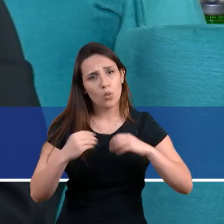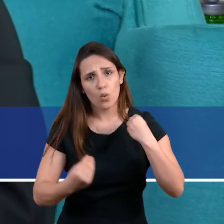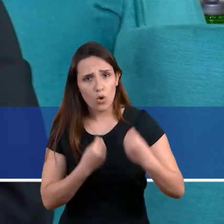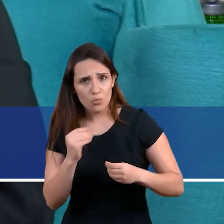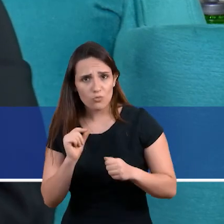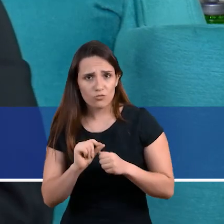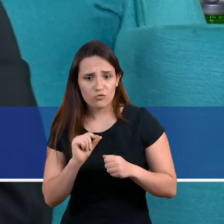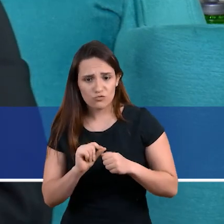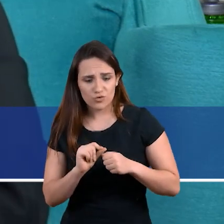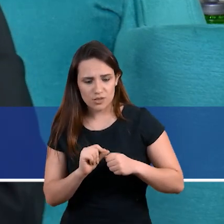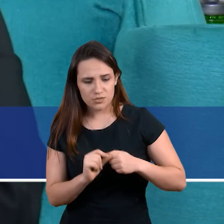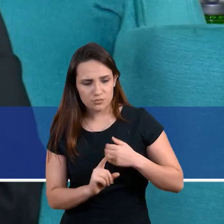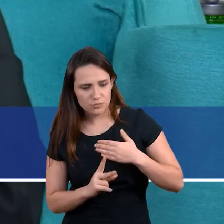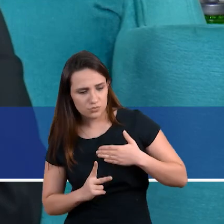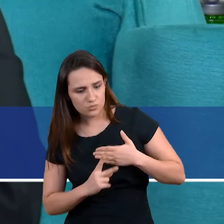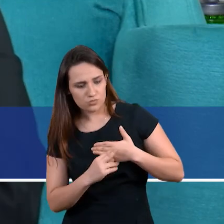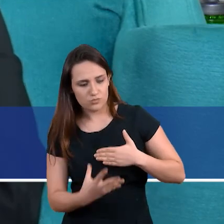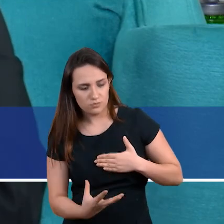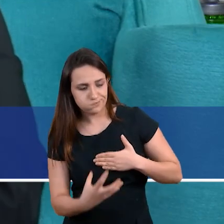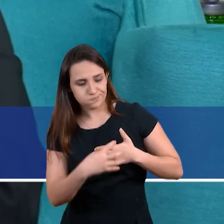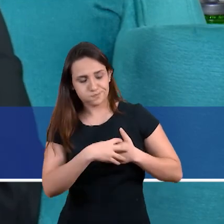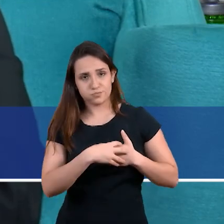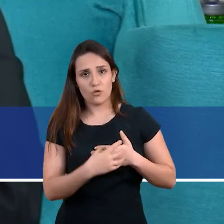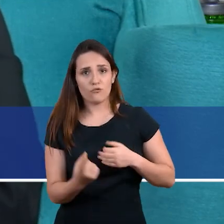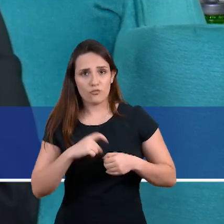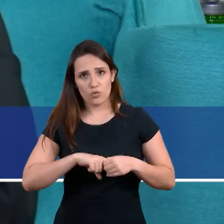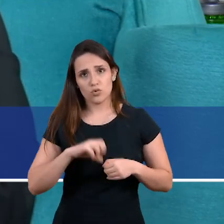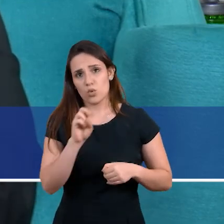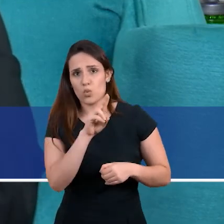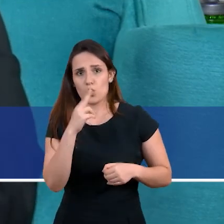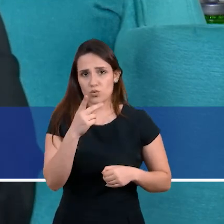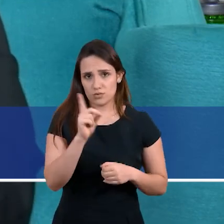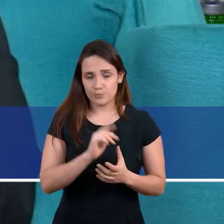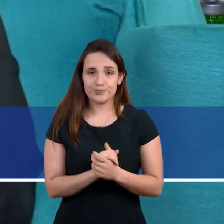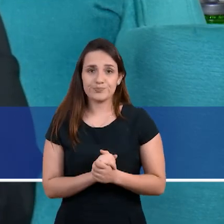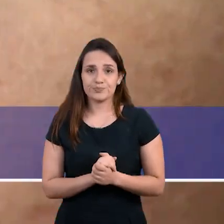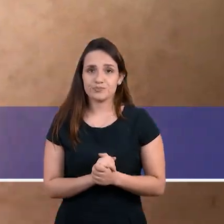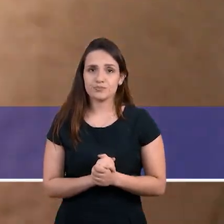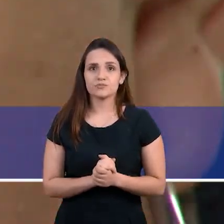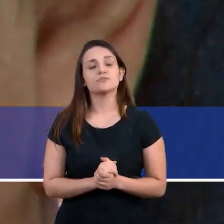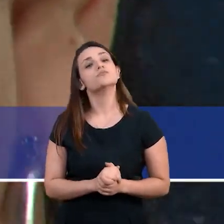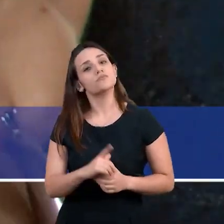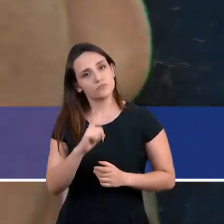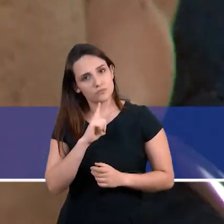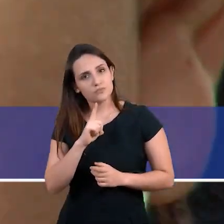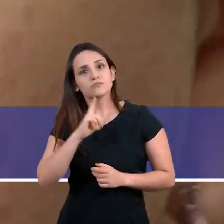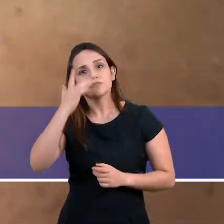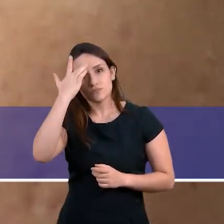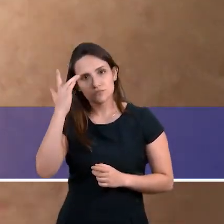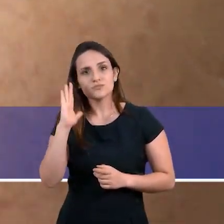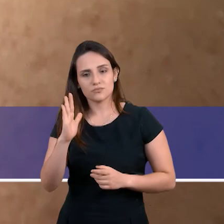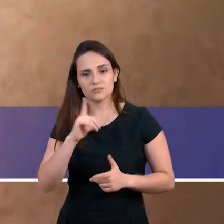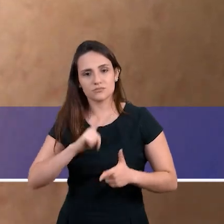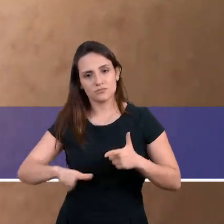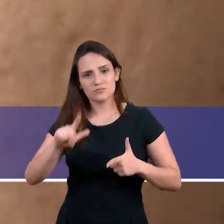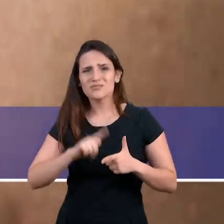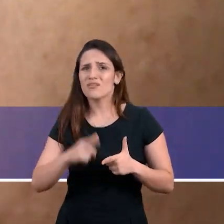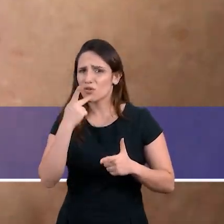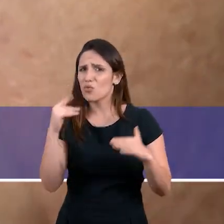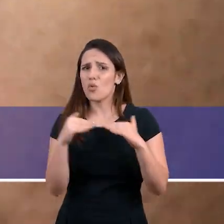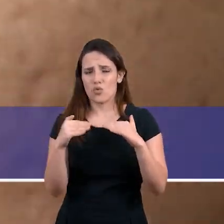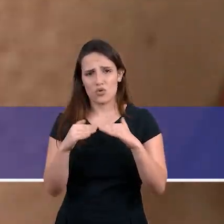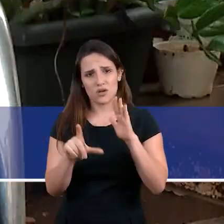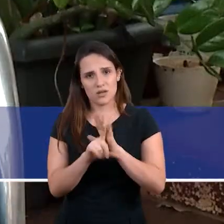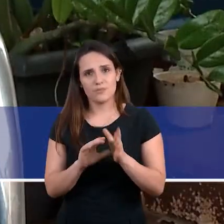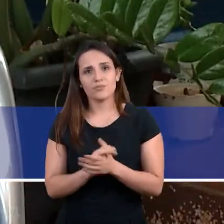consulta para saber se a cirurgia, se a mama delas pode ser reconstruída ou não. Quem já passou por esse problema também aprova a lei.